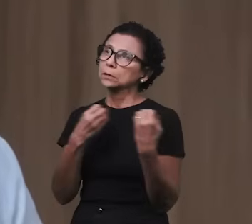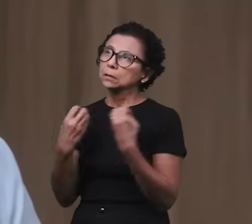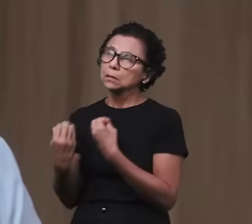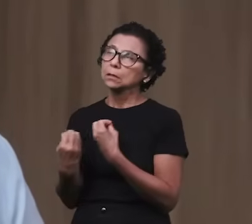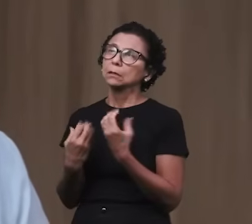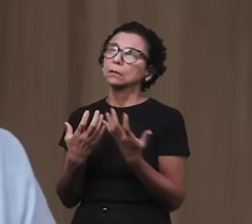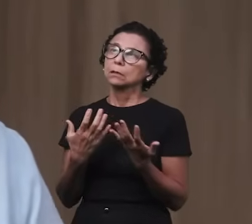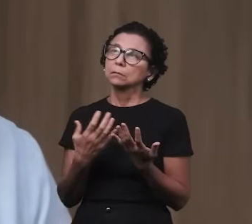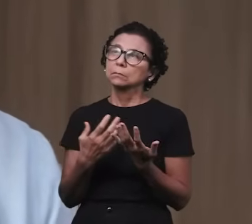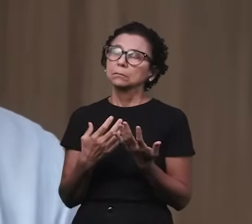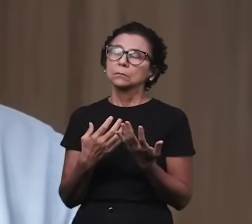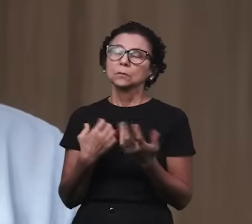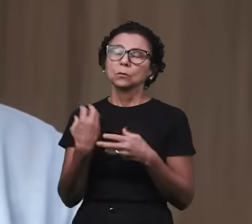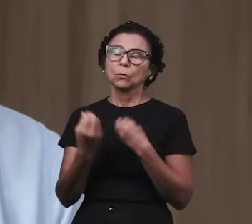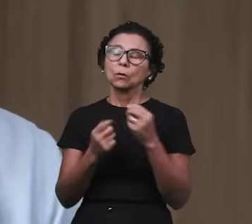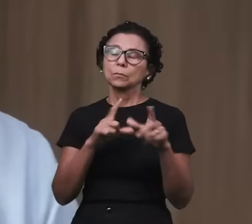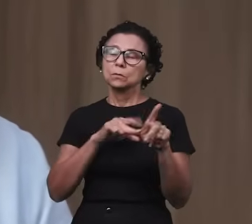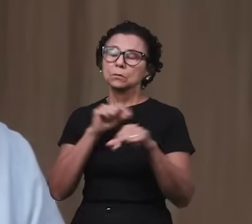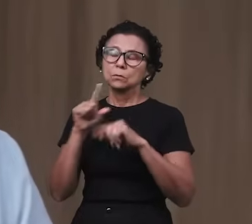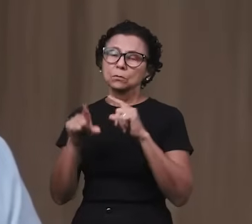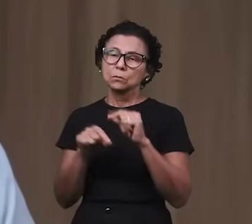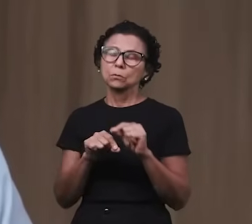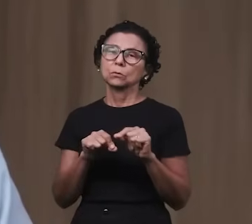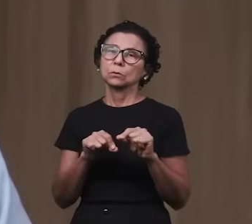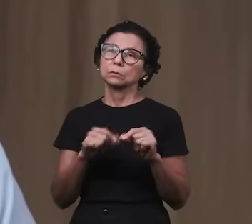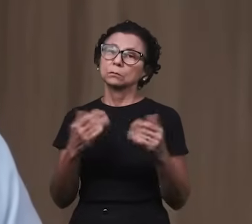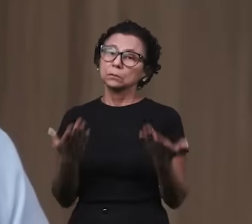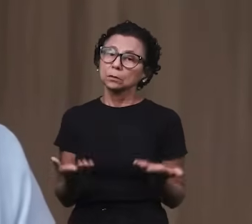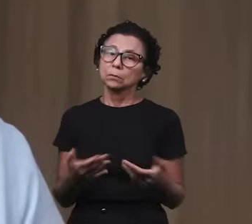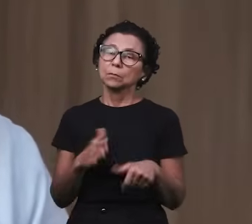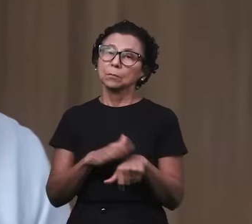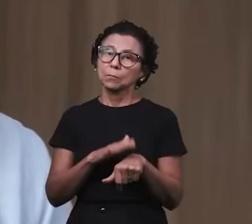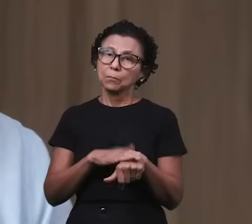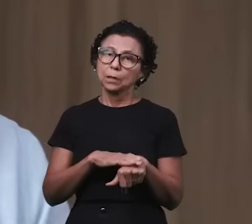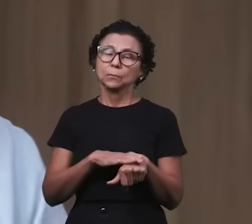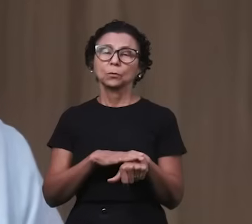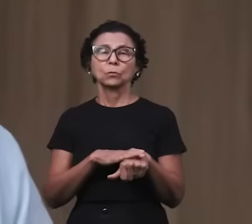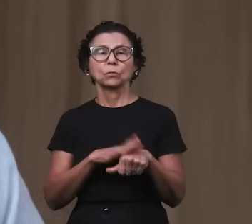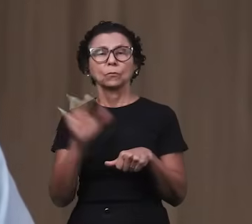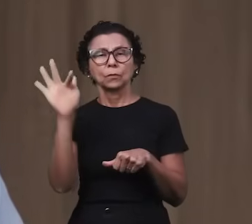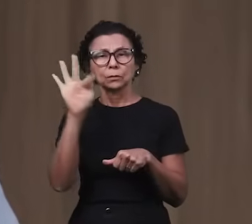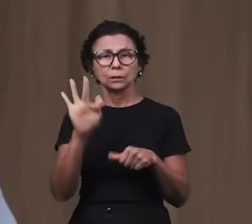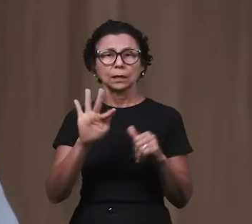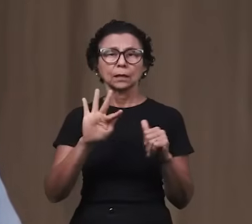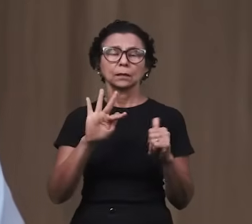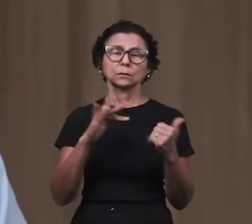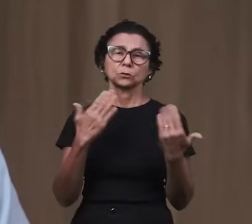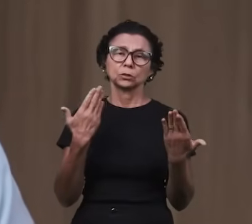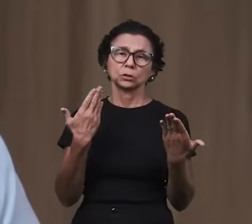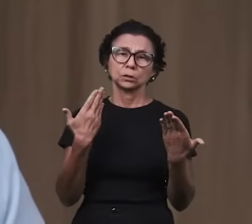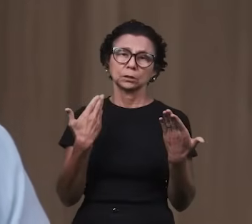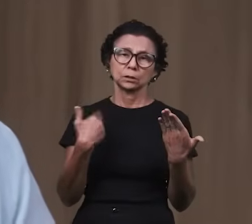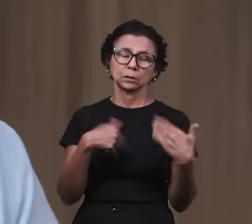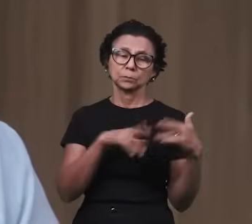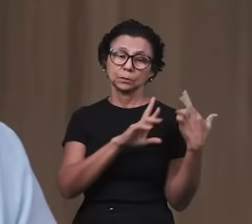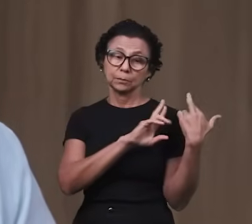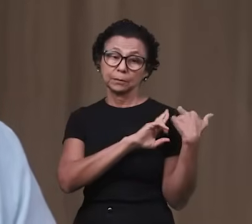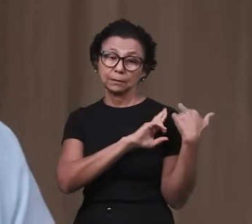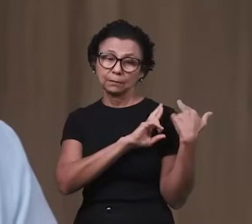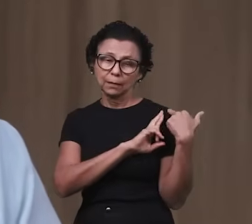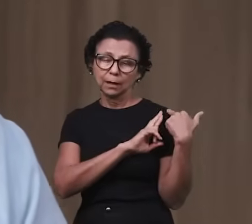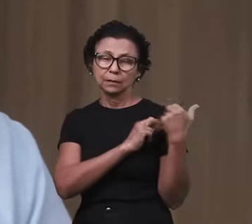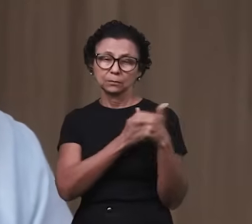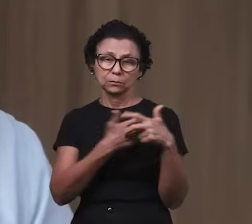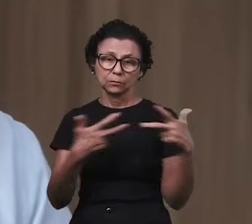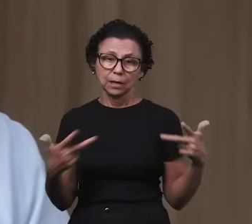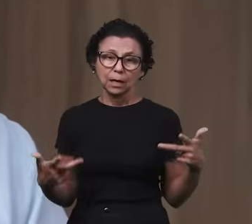Então, mesmo com os nossos afazeres, com as nossas obrigações, trabalho, faculdade, escola, nós precisamos parar um tempo e dedicar esse